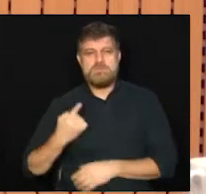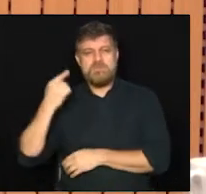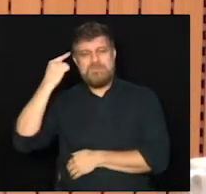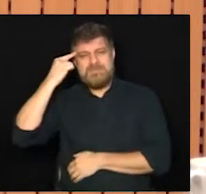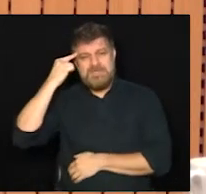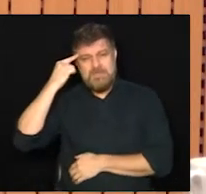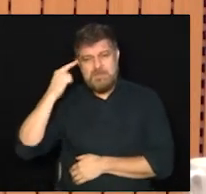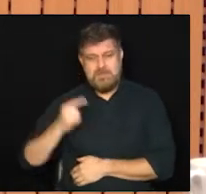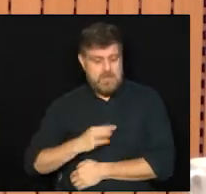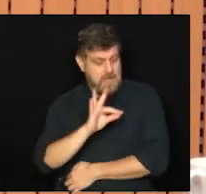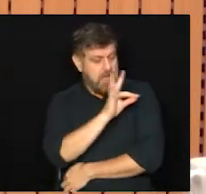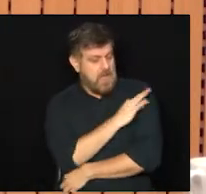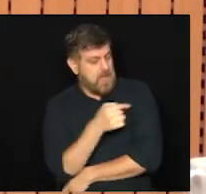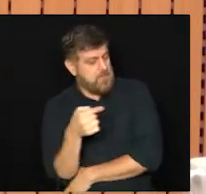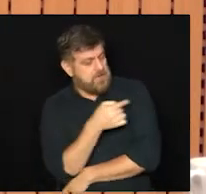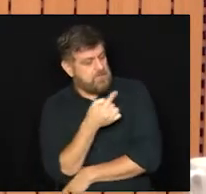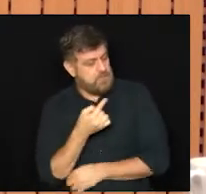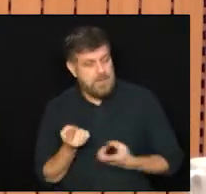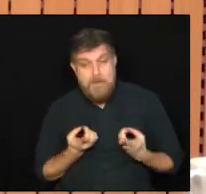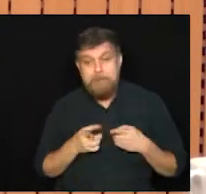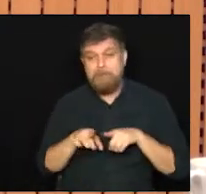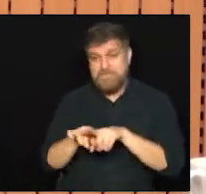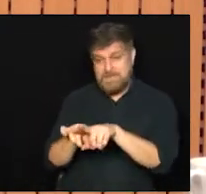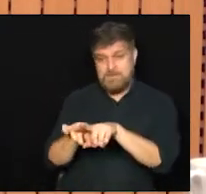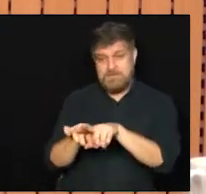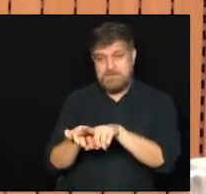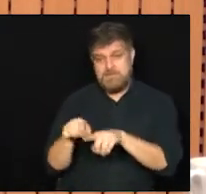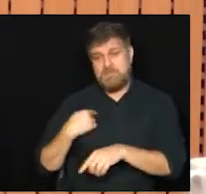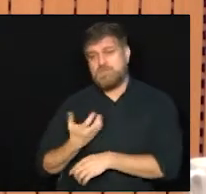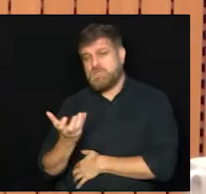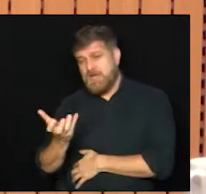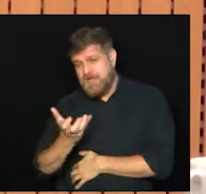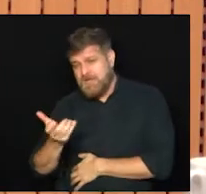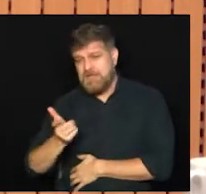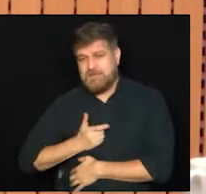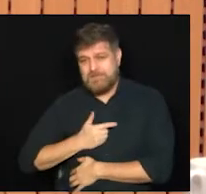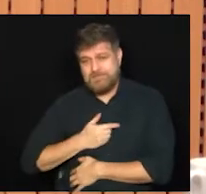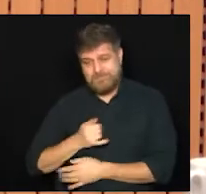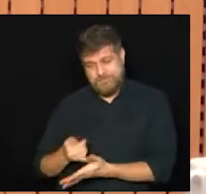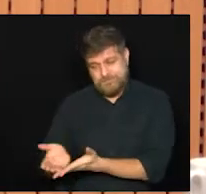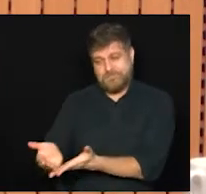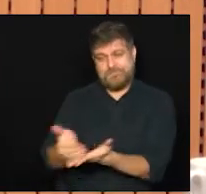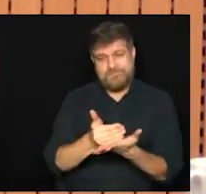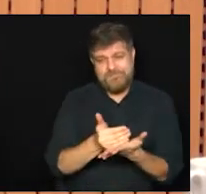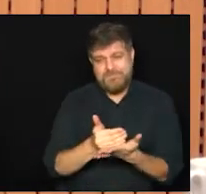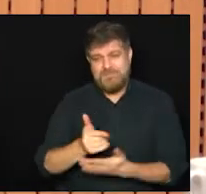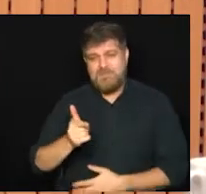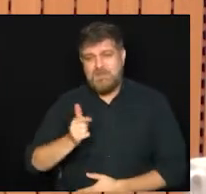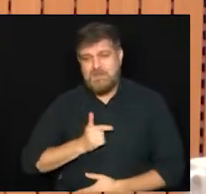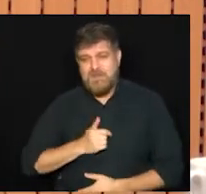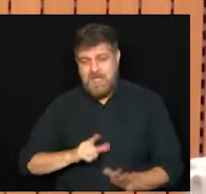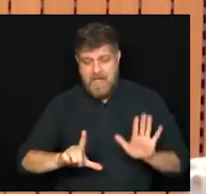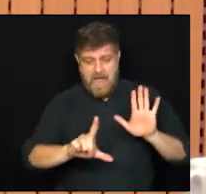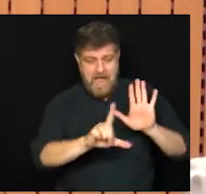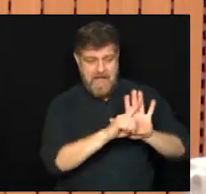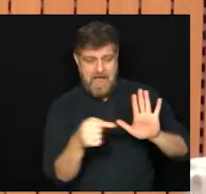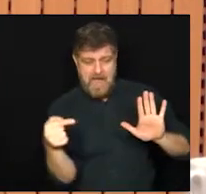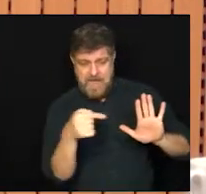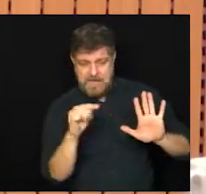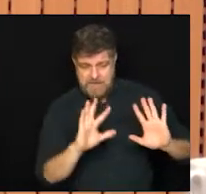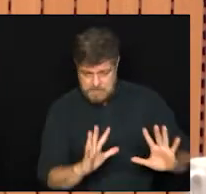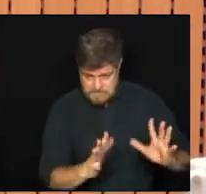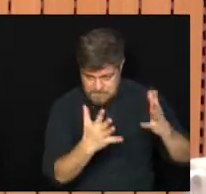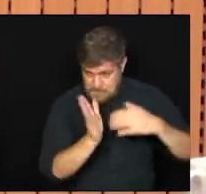a prefeitura como parceiro, né? Além dessa questão fiscal, eu não sei se a lei de eventos já trata isso, mas só